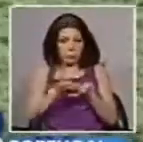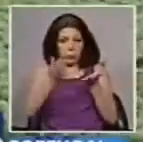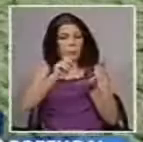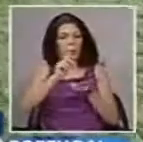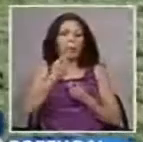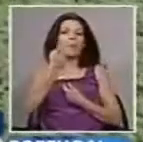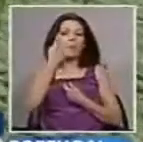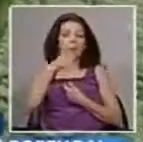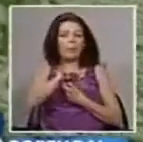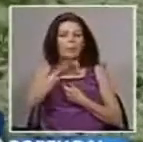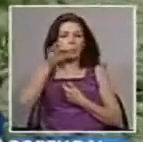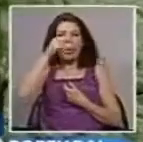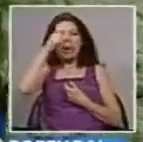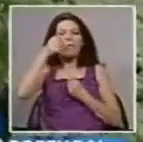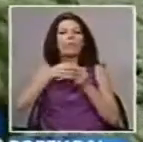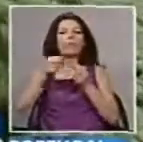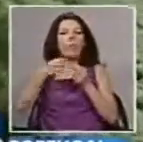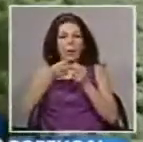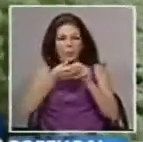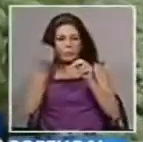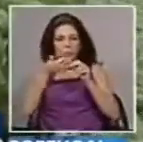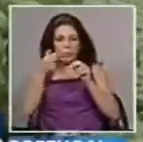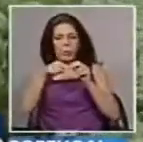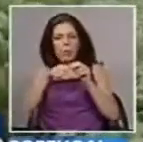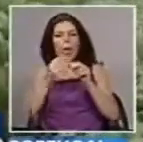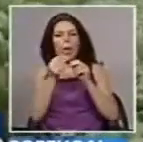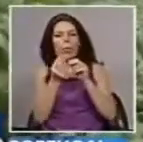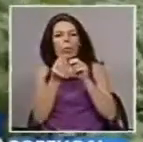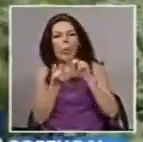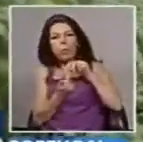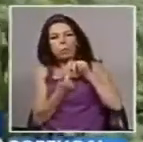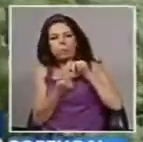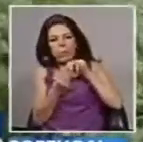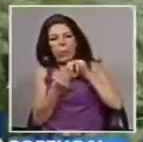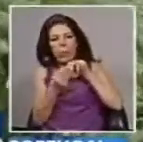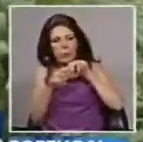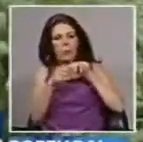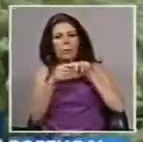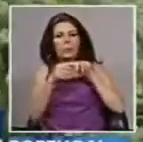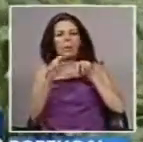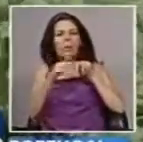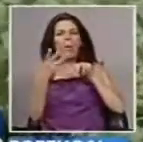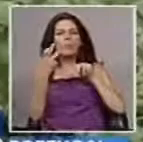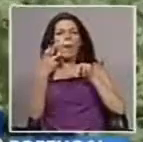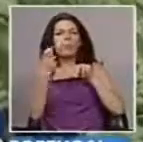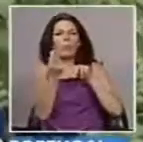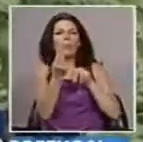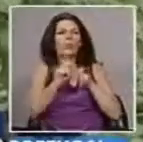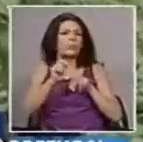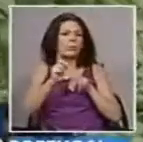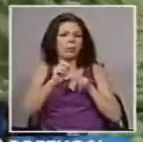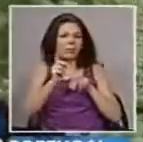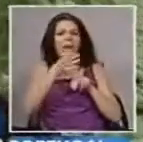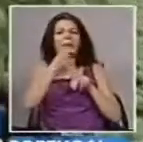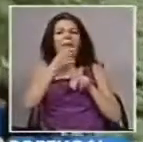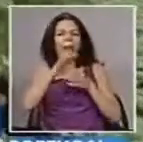que tirar as folhas e a parte mais tierna, para não ficar muitos paus ou muitas